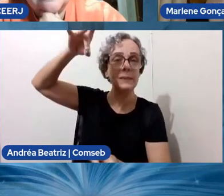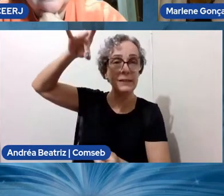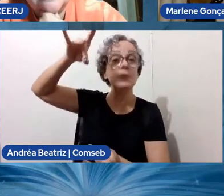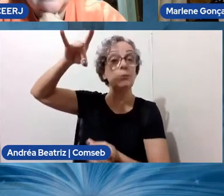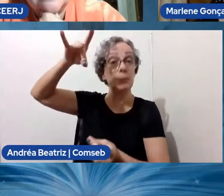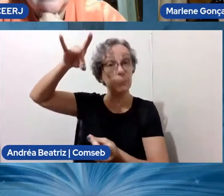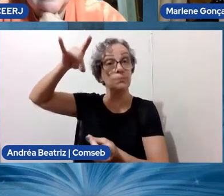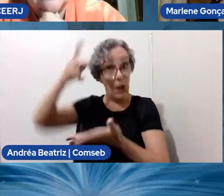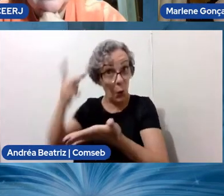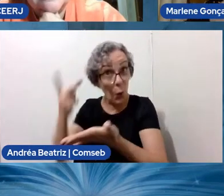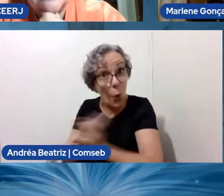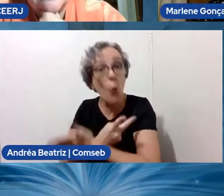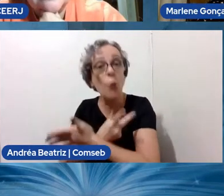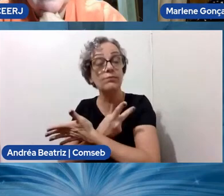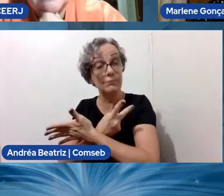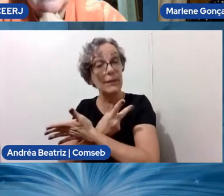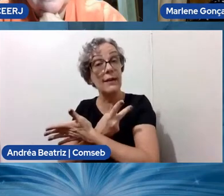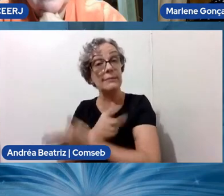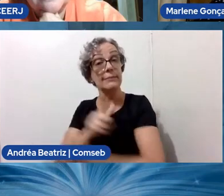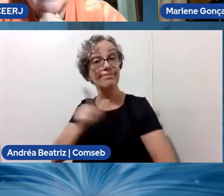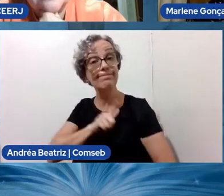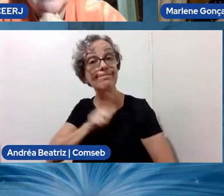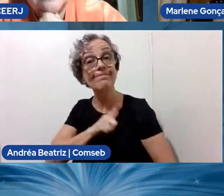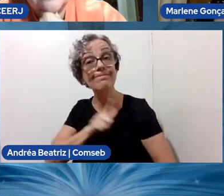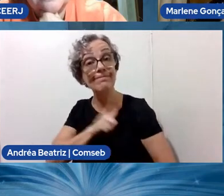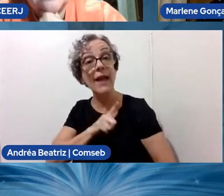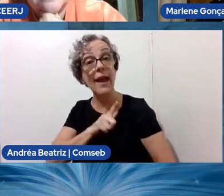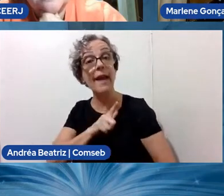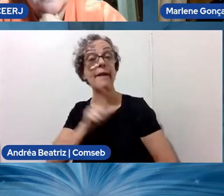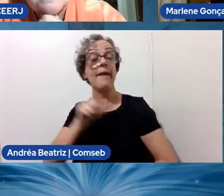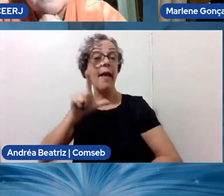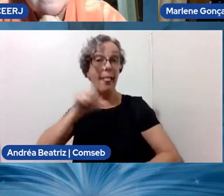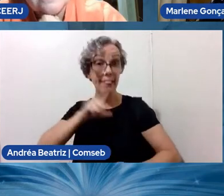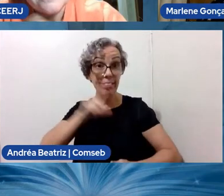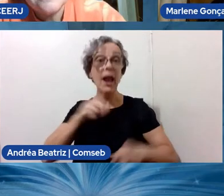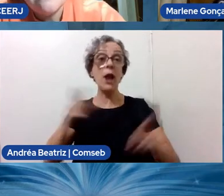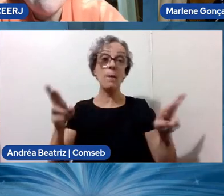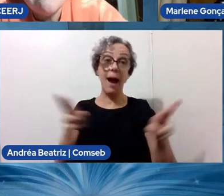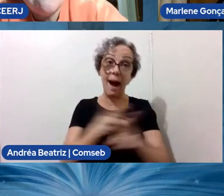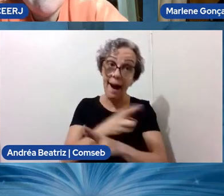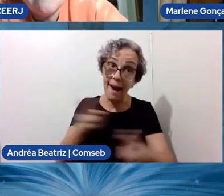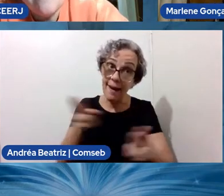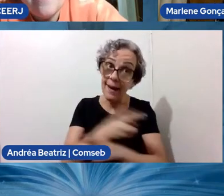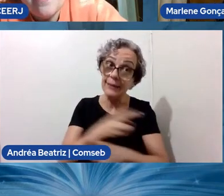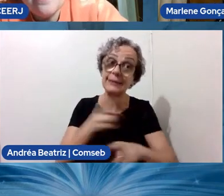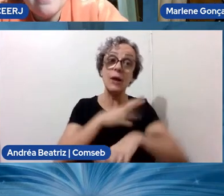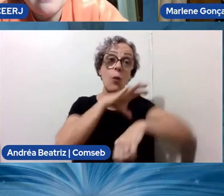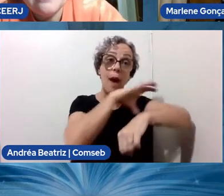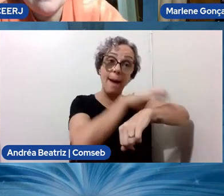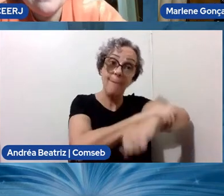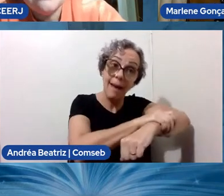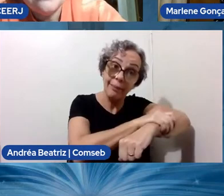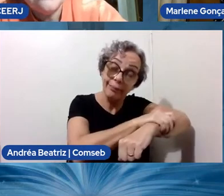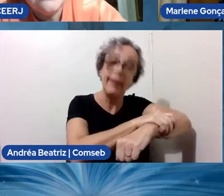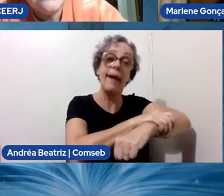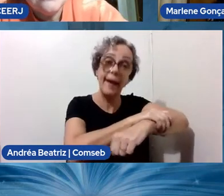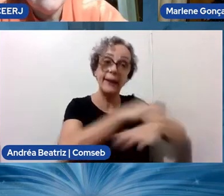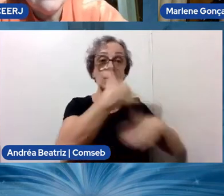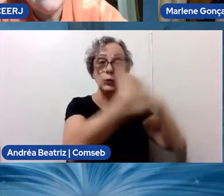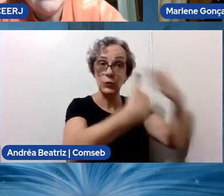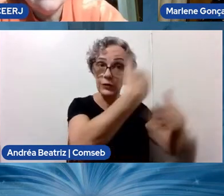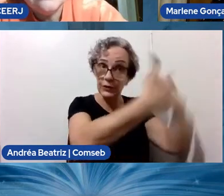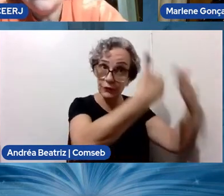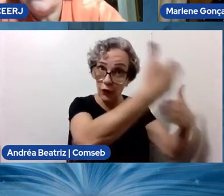presente, e é importante a gente perceber que existe uma relação, sim, porque a matéria é fundamental, é importante para o desenvolvimento do espírito